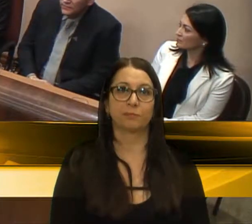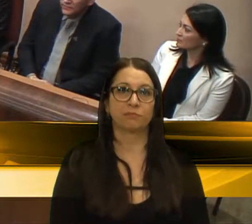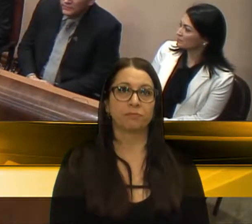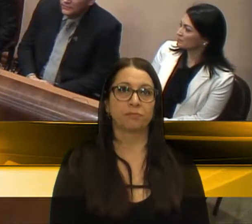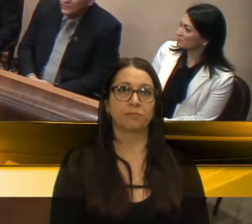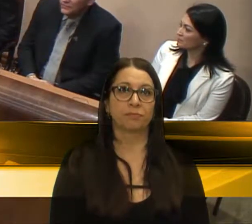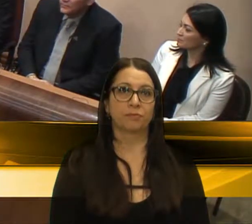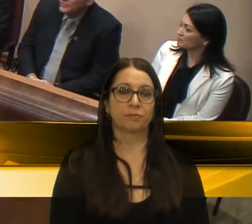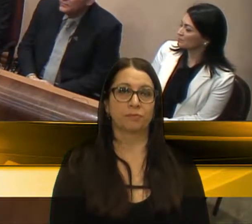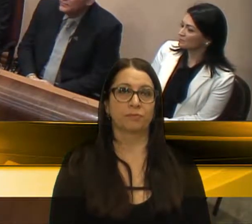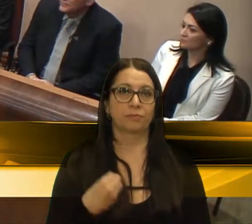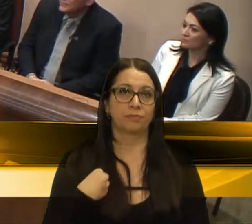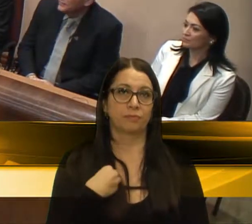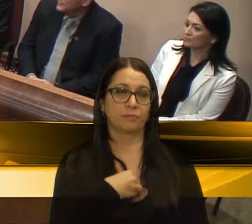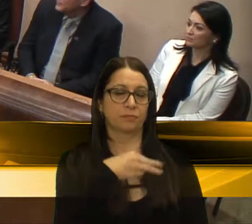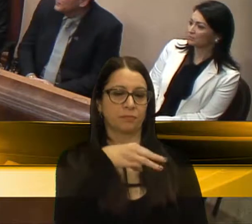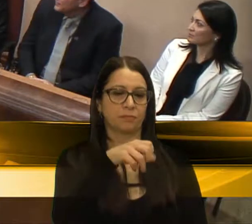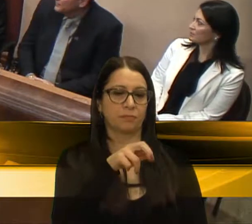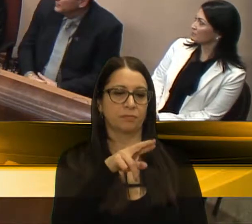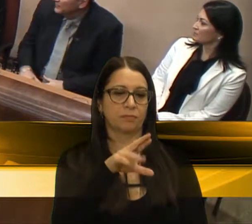ao Dr. Marcelo Sabedotti.